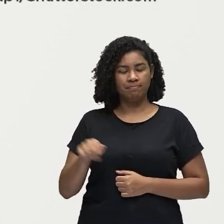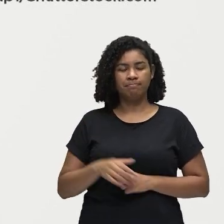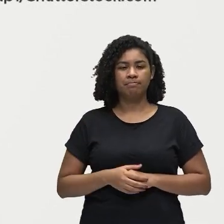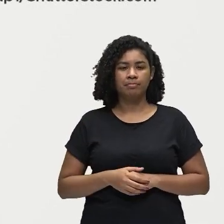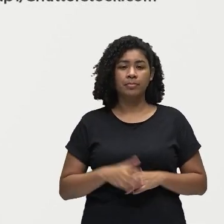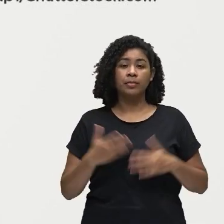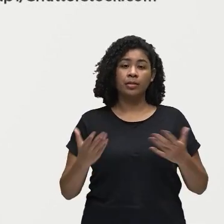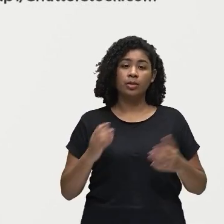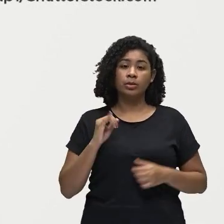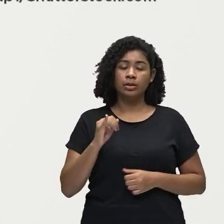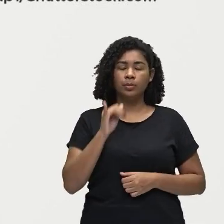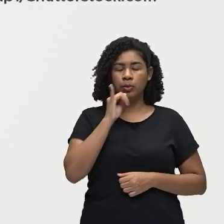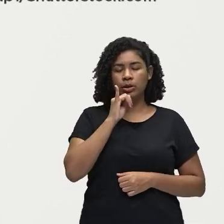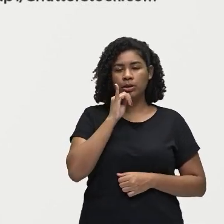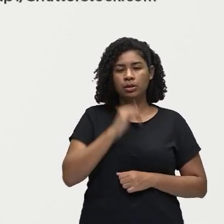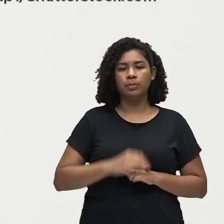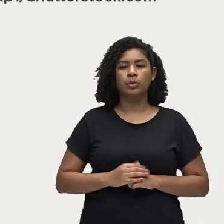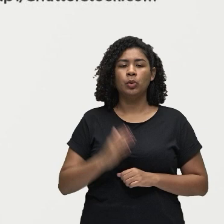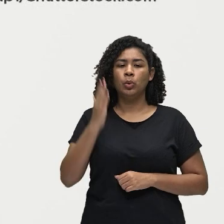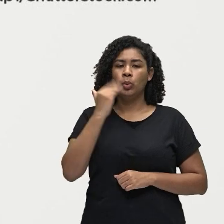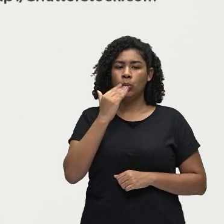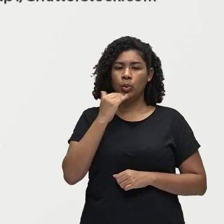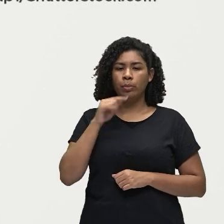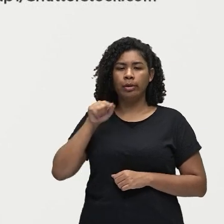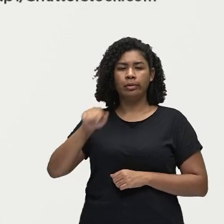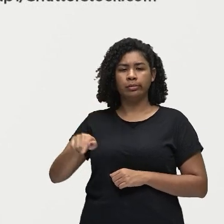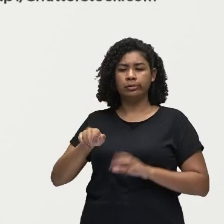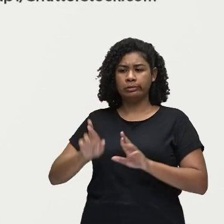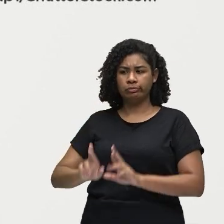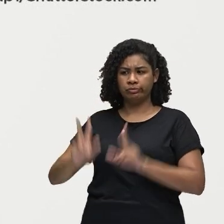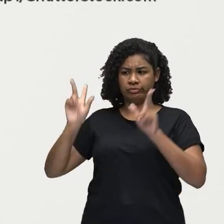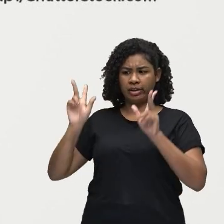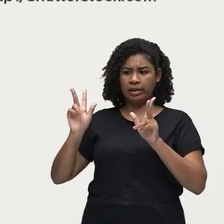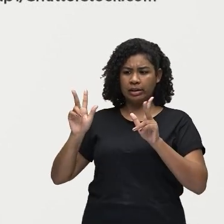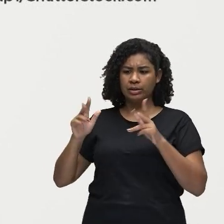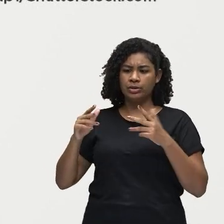se alimentar de espécies diferentes